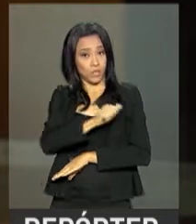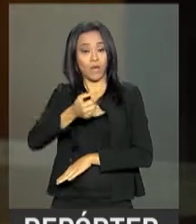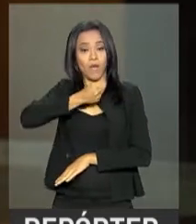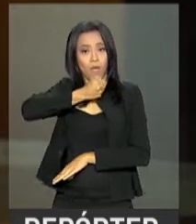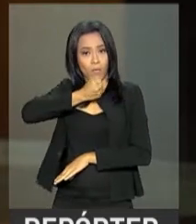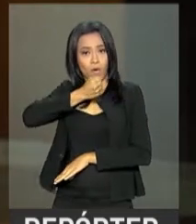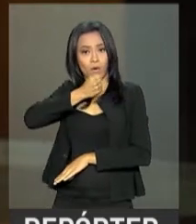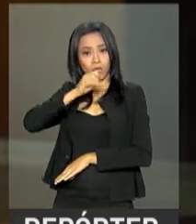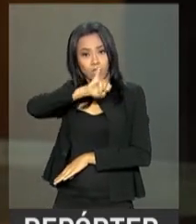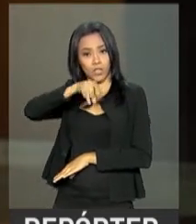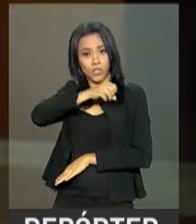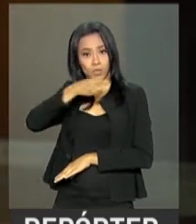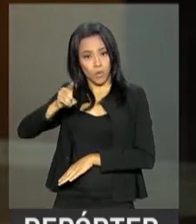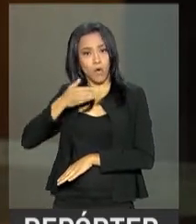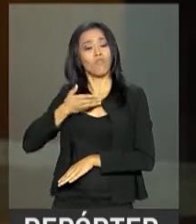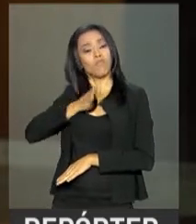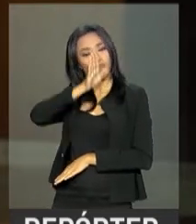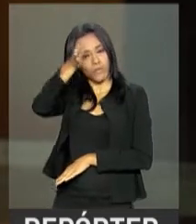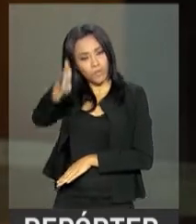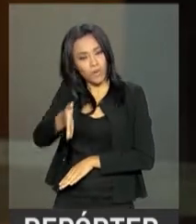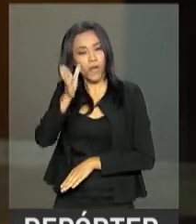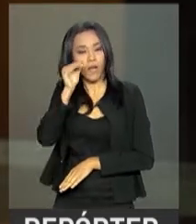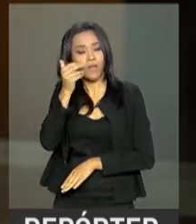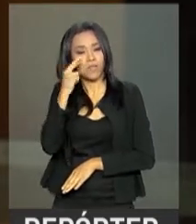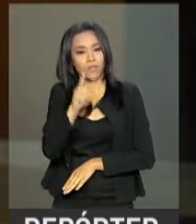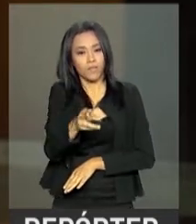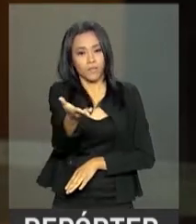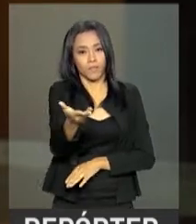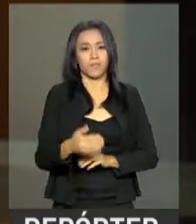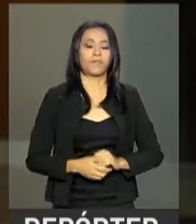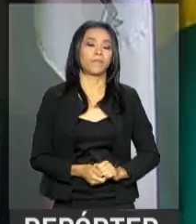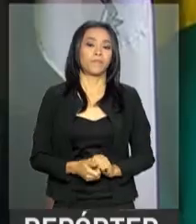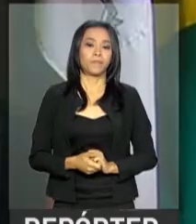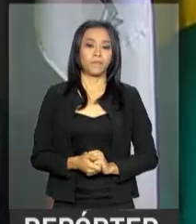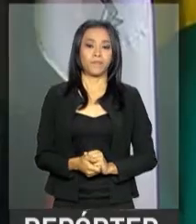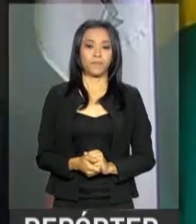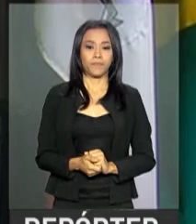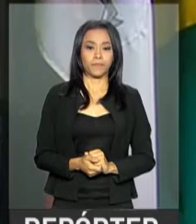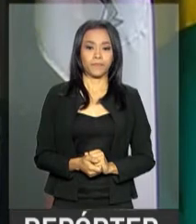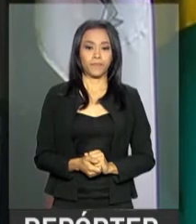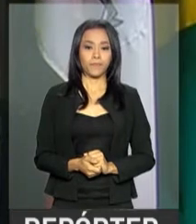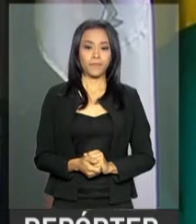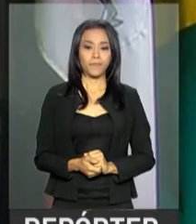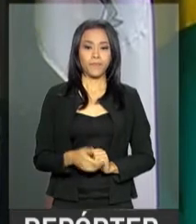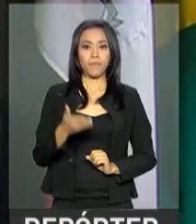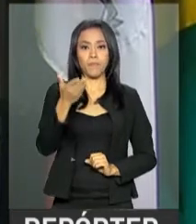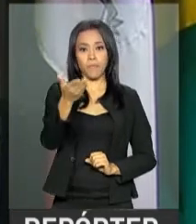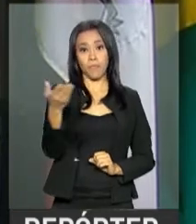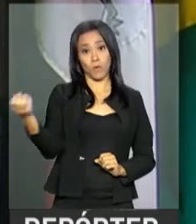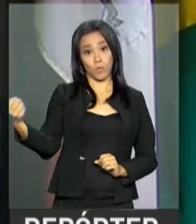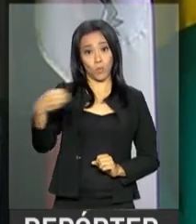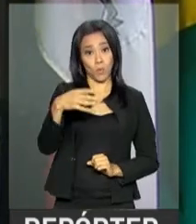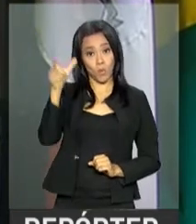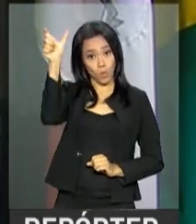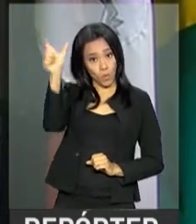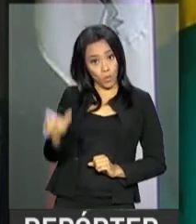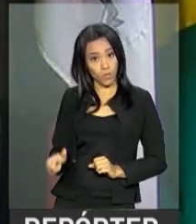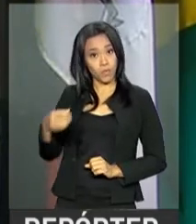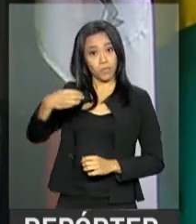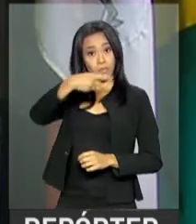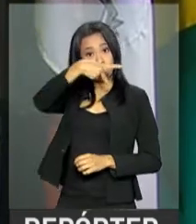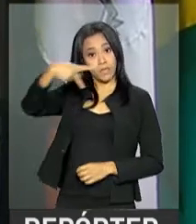neto é acompanhou o evento vamos assistir o novo presidente do banco de oliveira